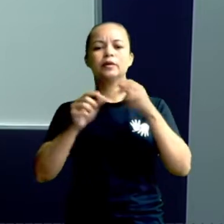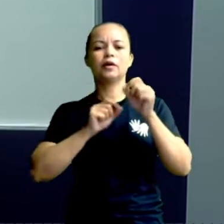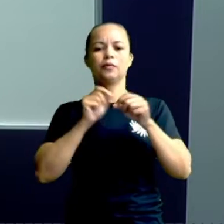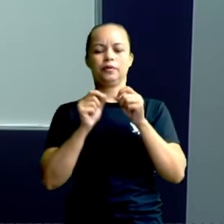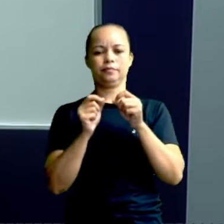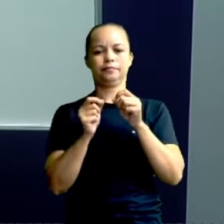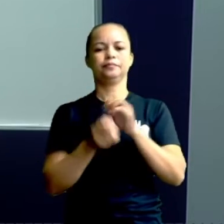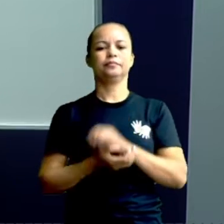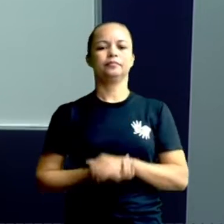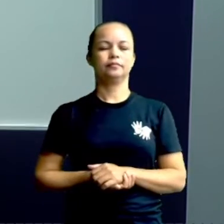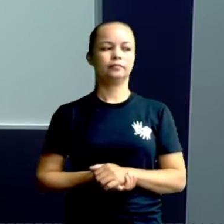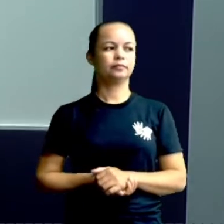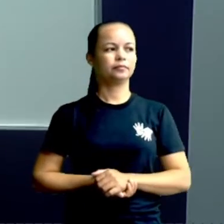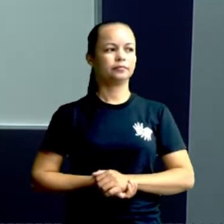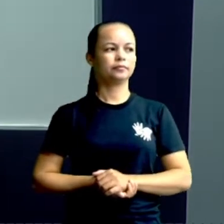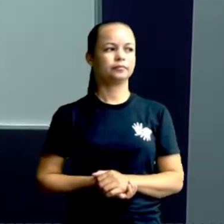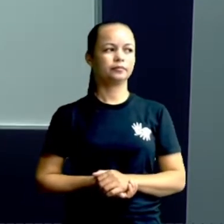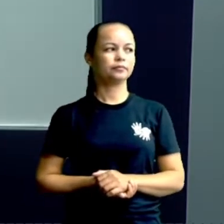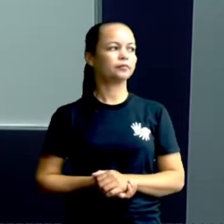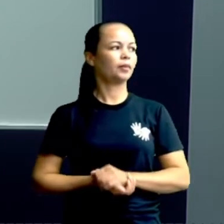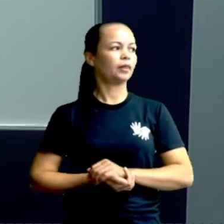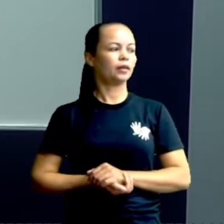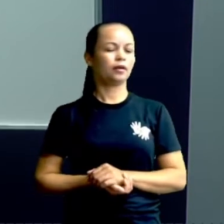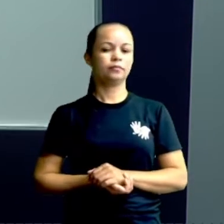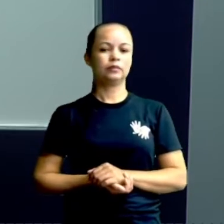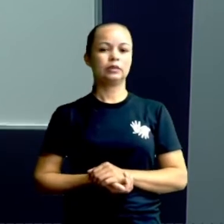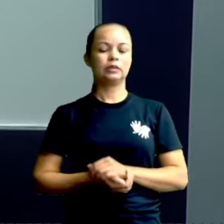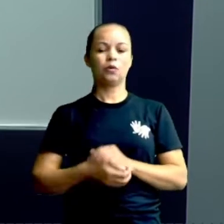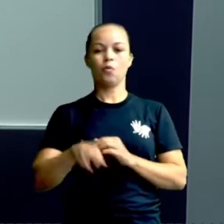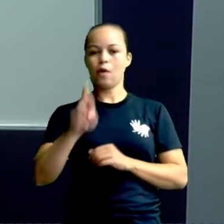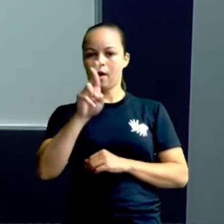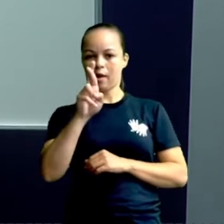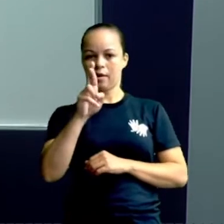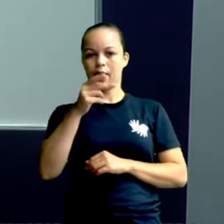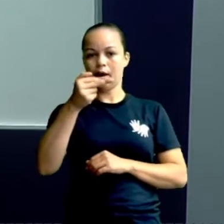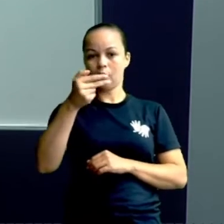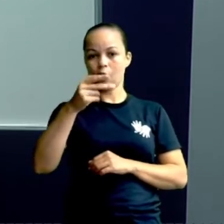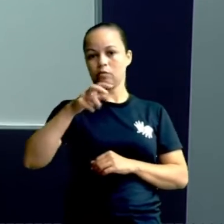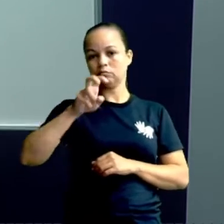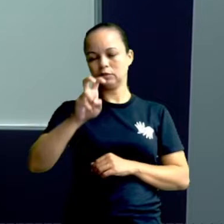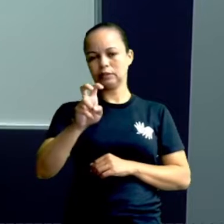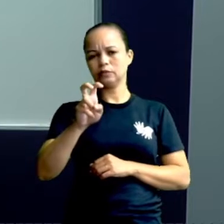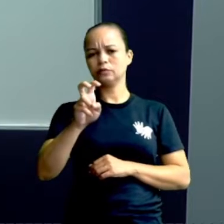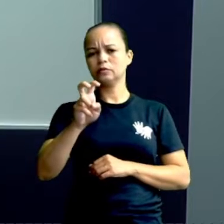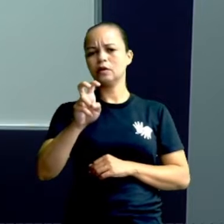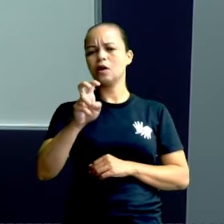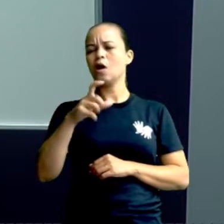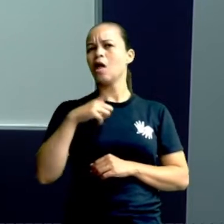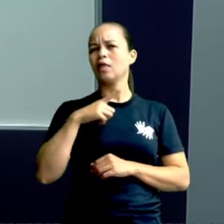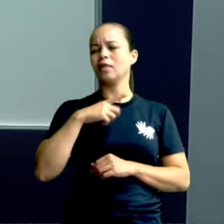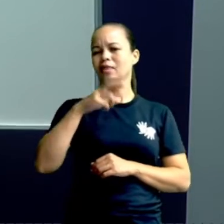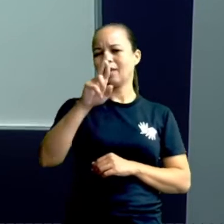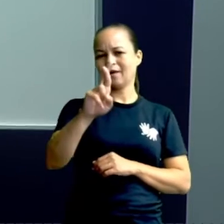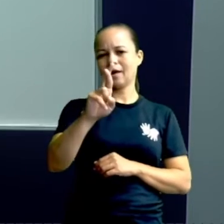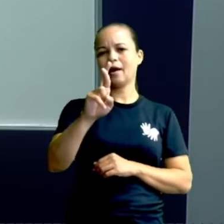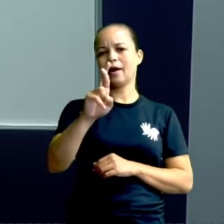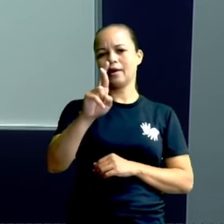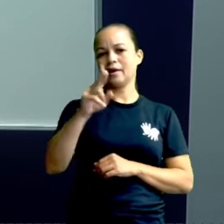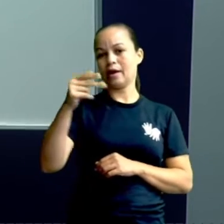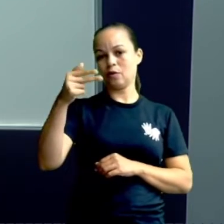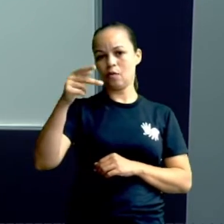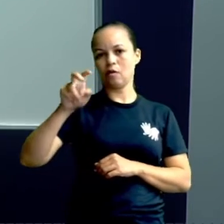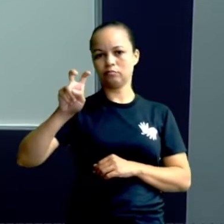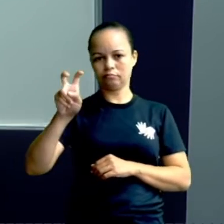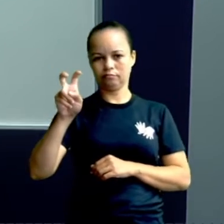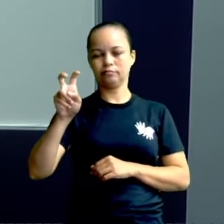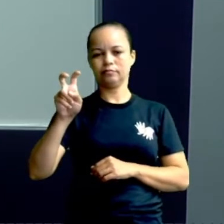tá? O raio igual a 5. Então, onde tem R, vou colocar